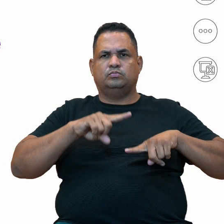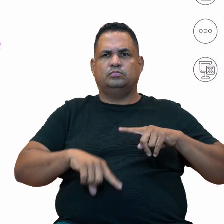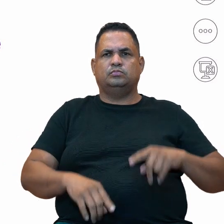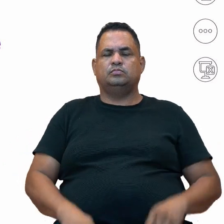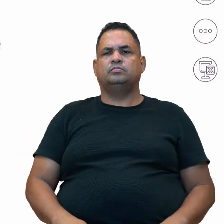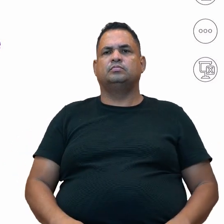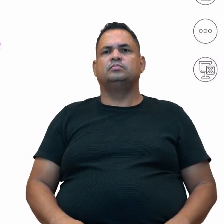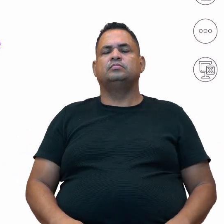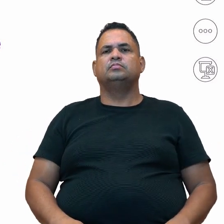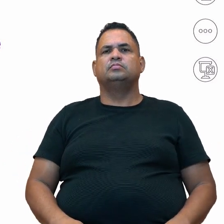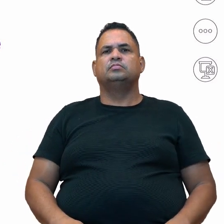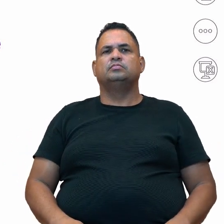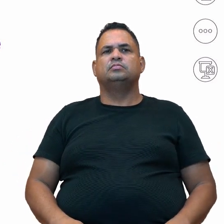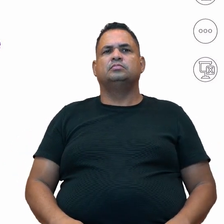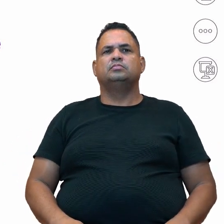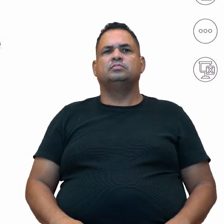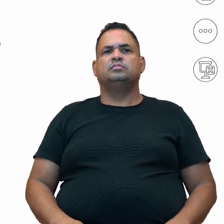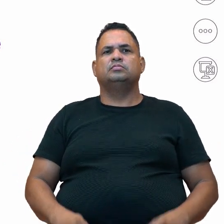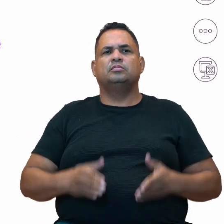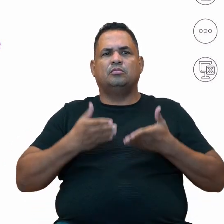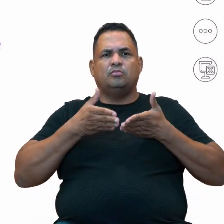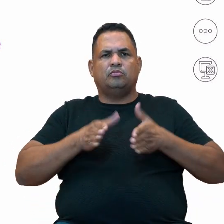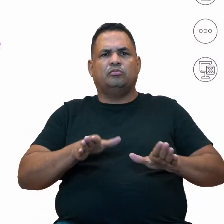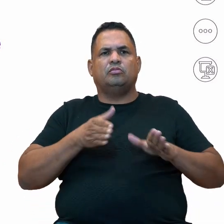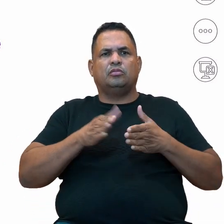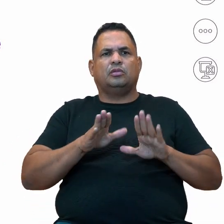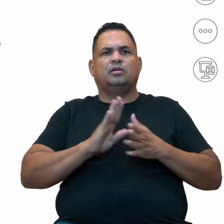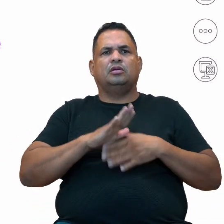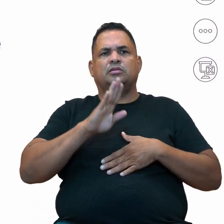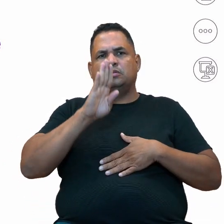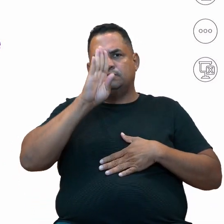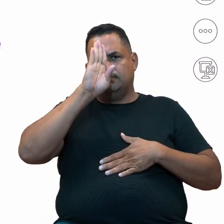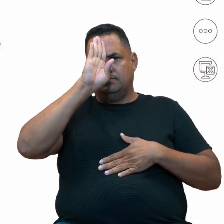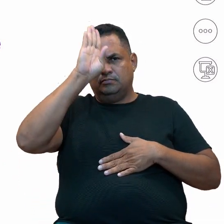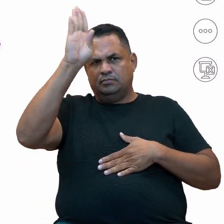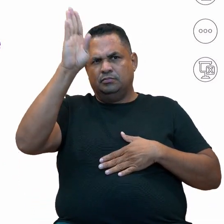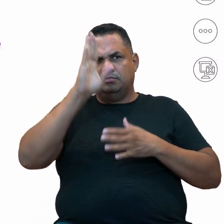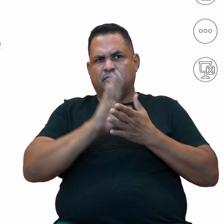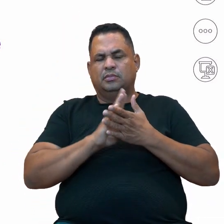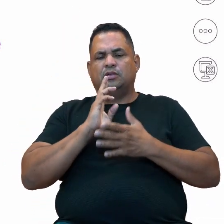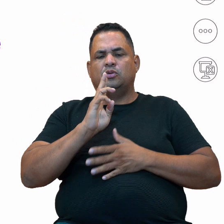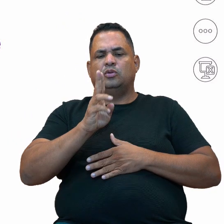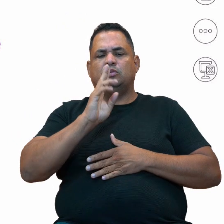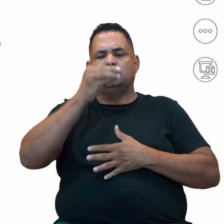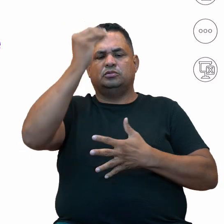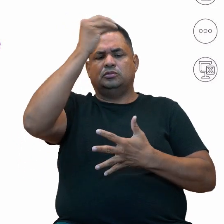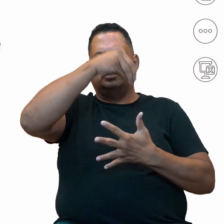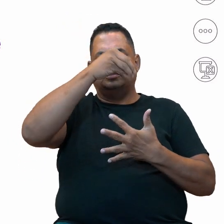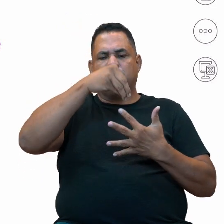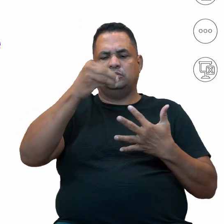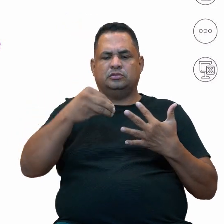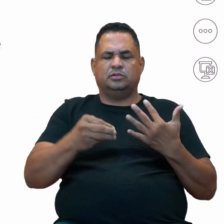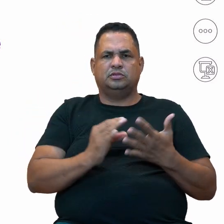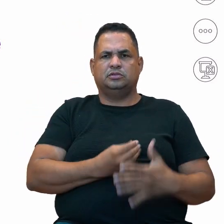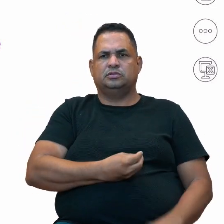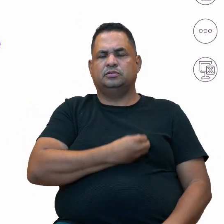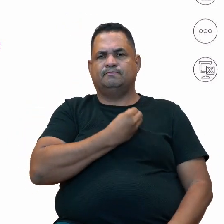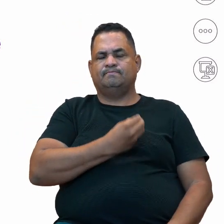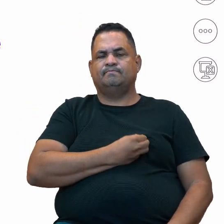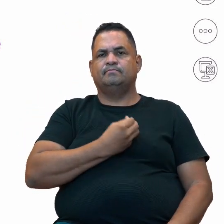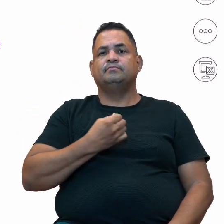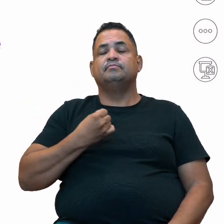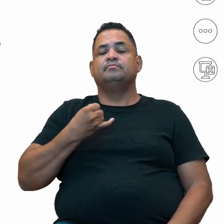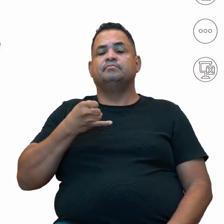Vamos seguindo? A reprodução ela é imprescindível para a manutenção das espécies. Se não